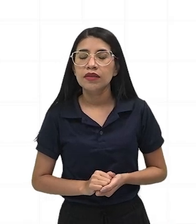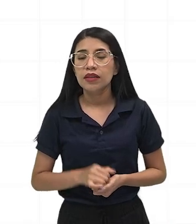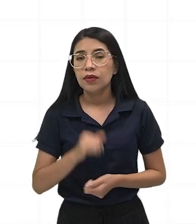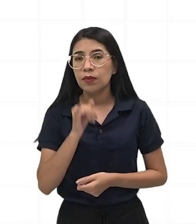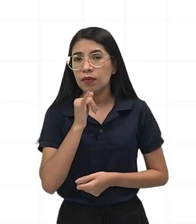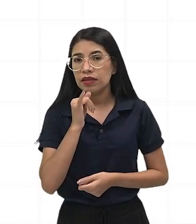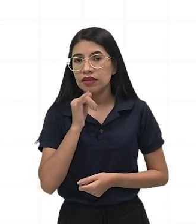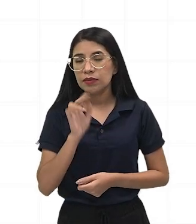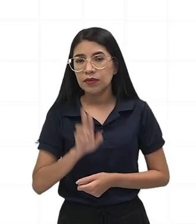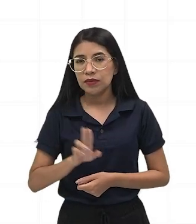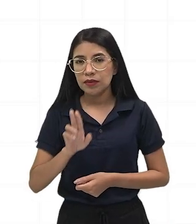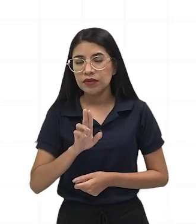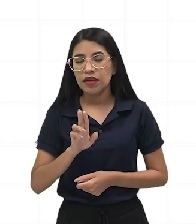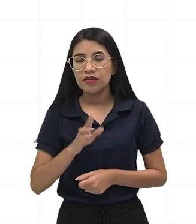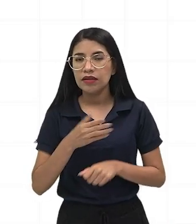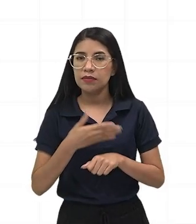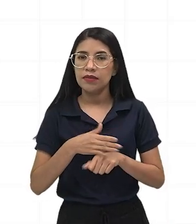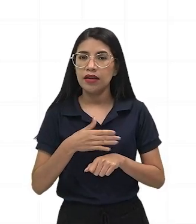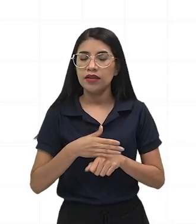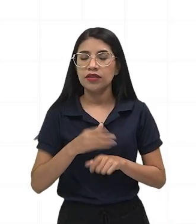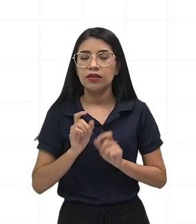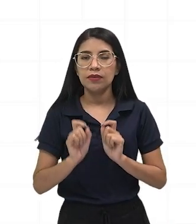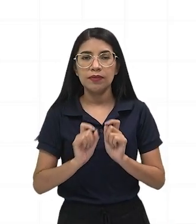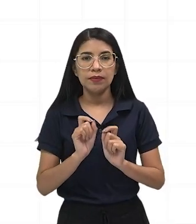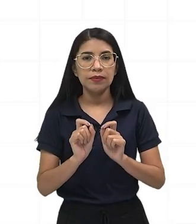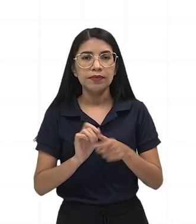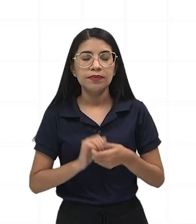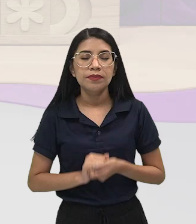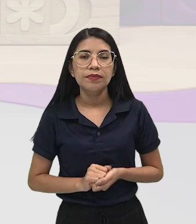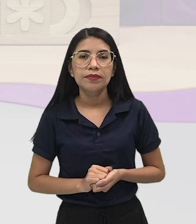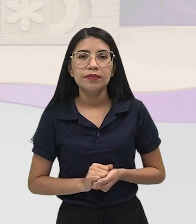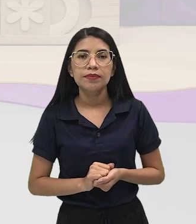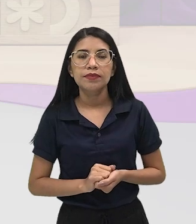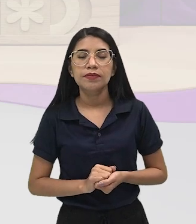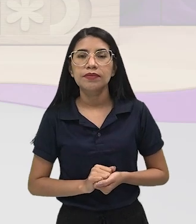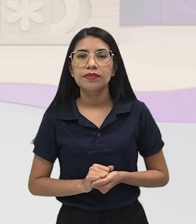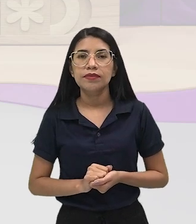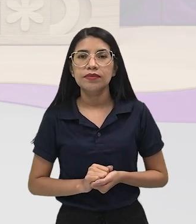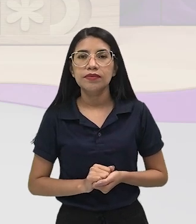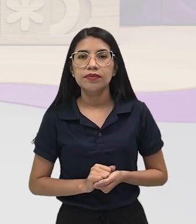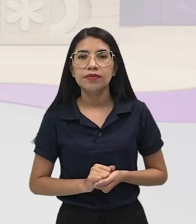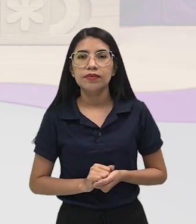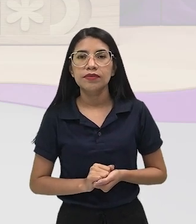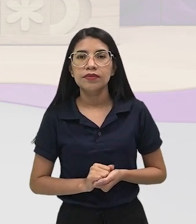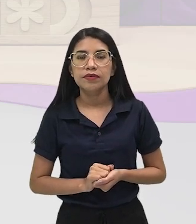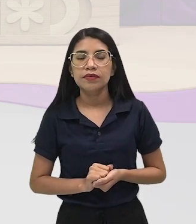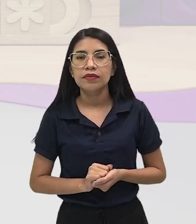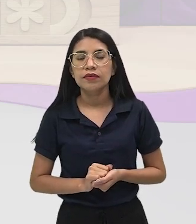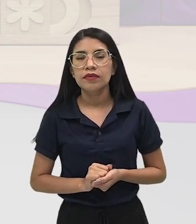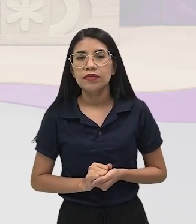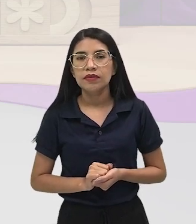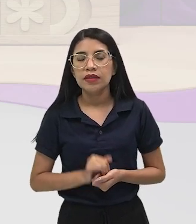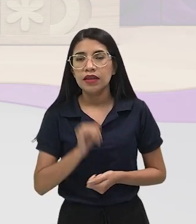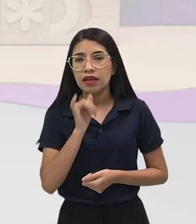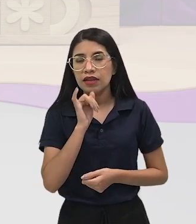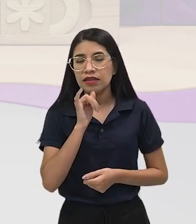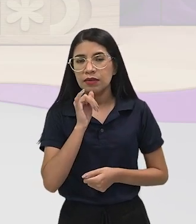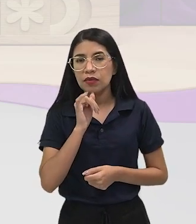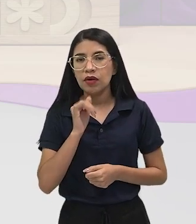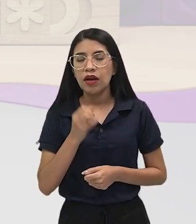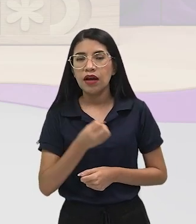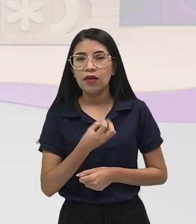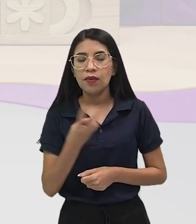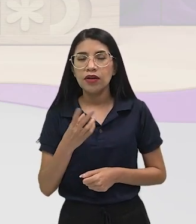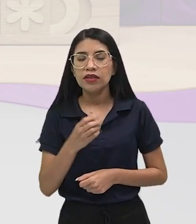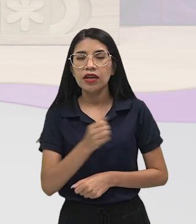exemplo bem prático, certo? Vamos nos ater à população do